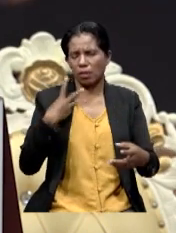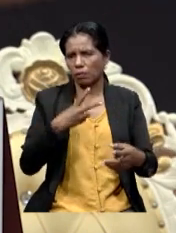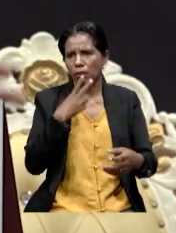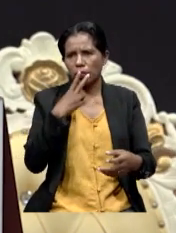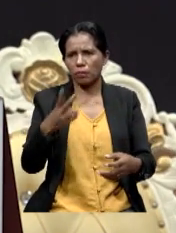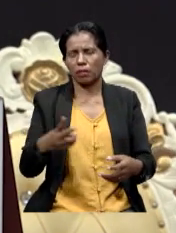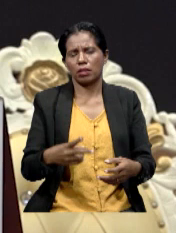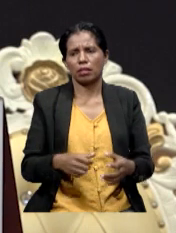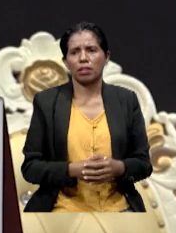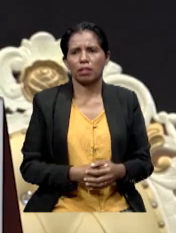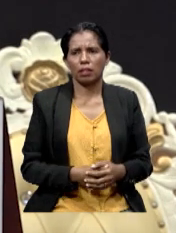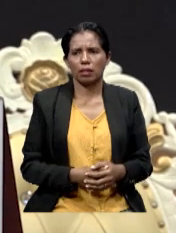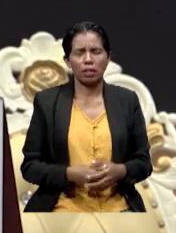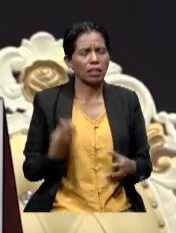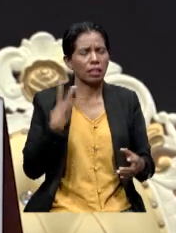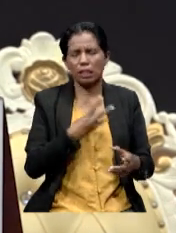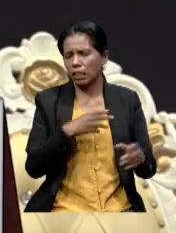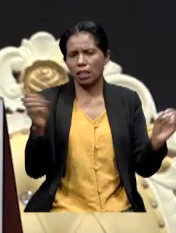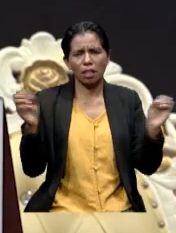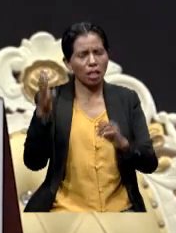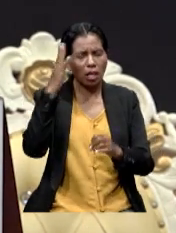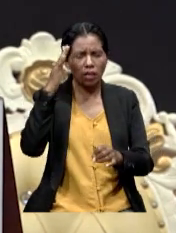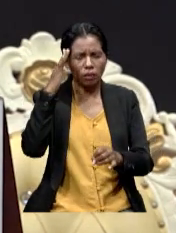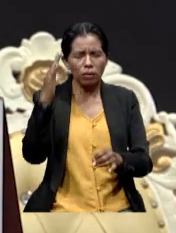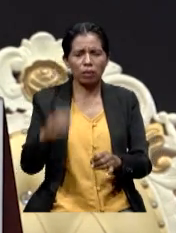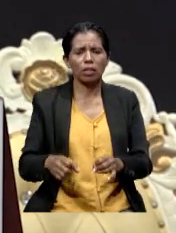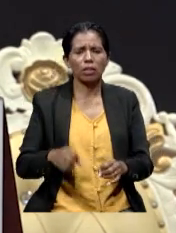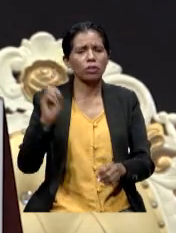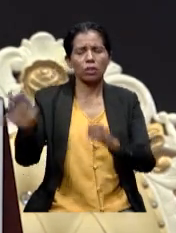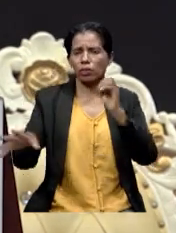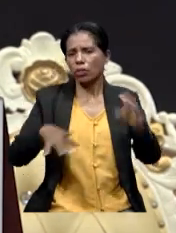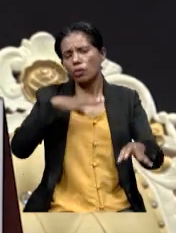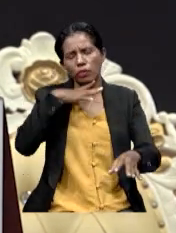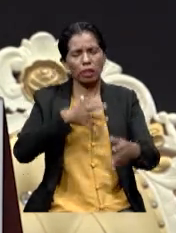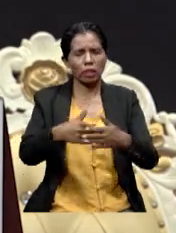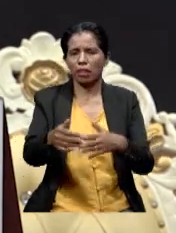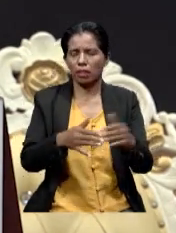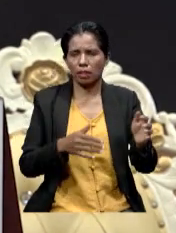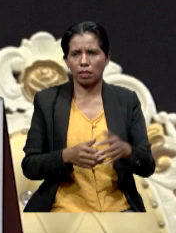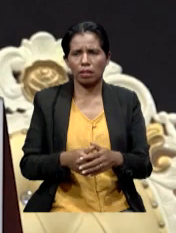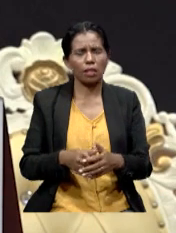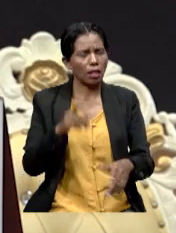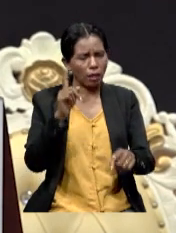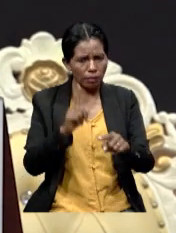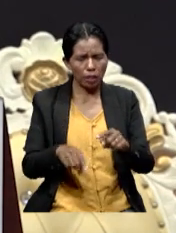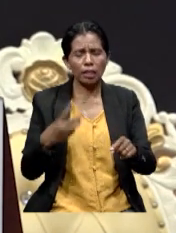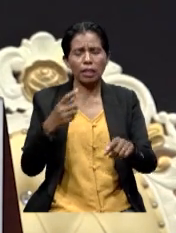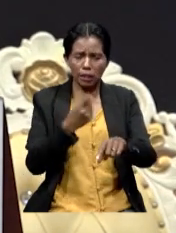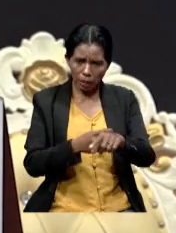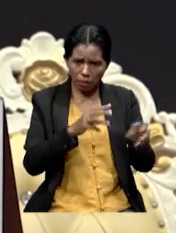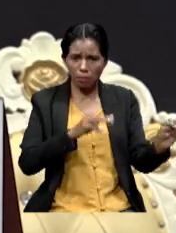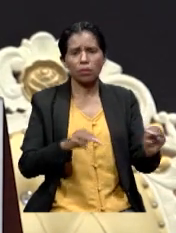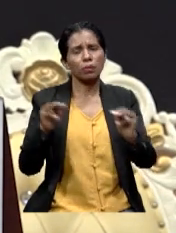mas sai. E da lá preocupa-me, lá perde. E tem que ir. Tem uma mudança, tem mudança